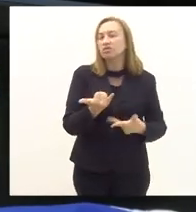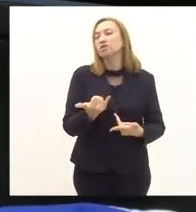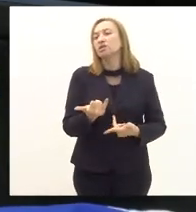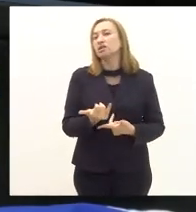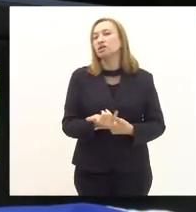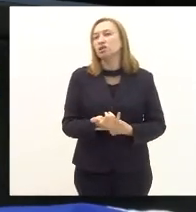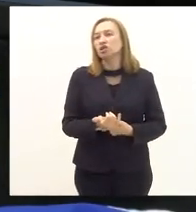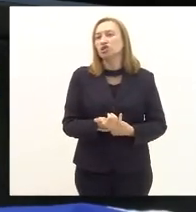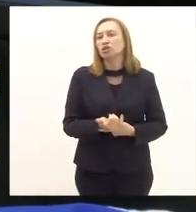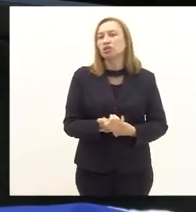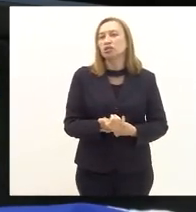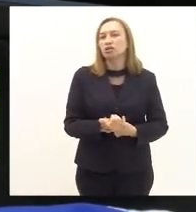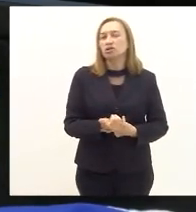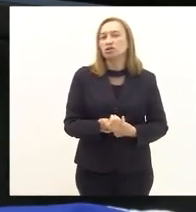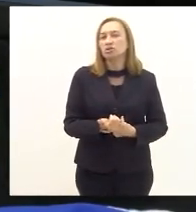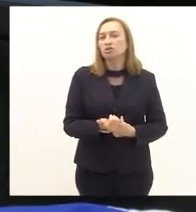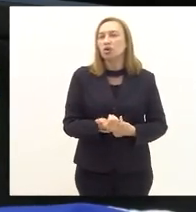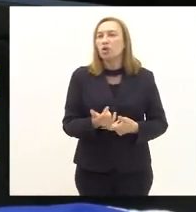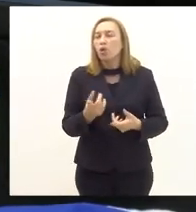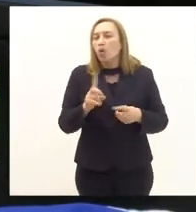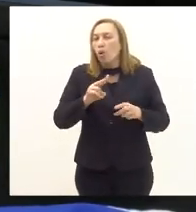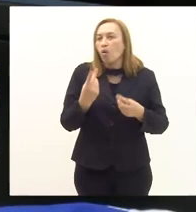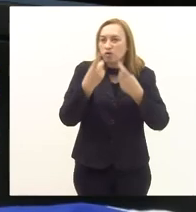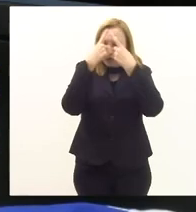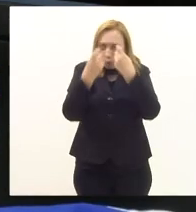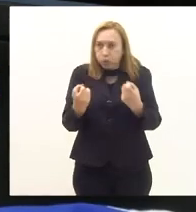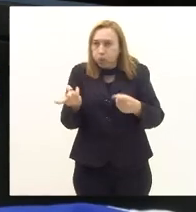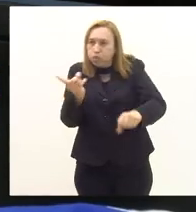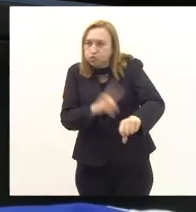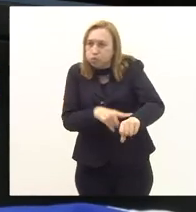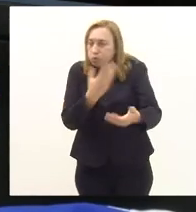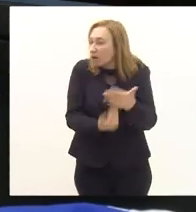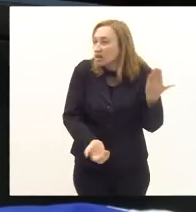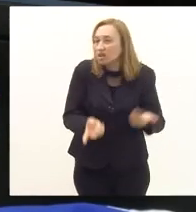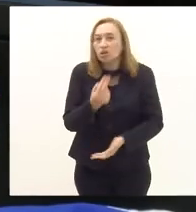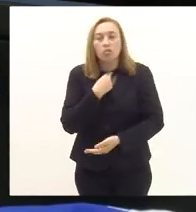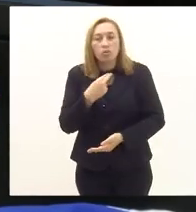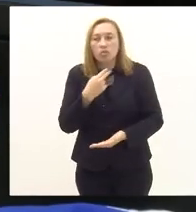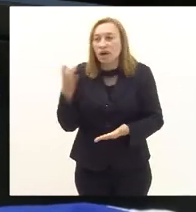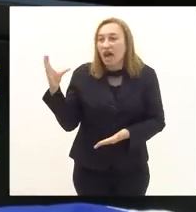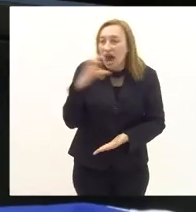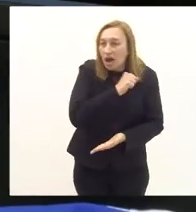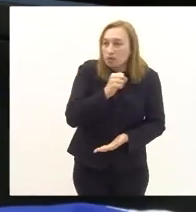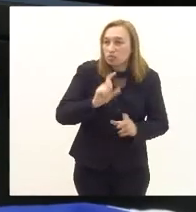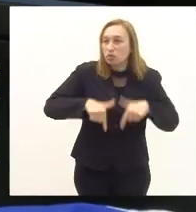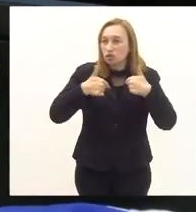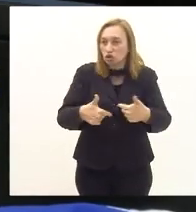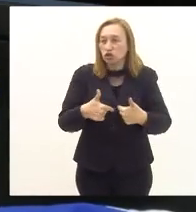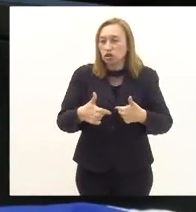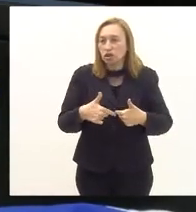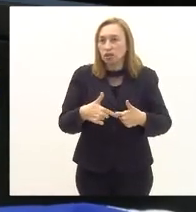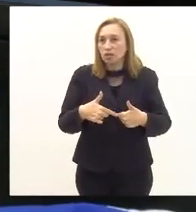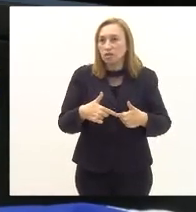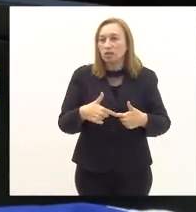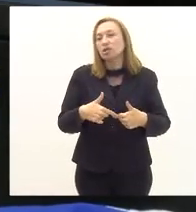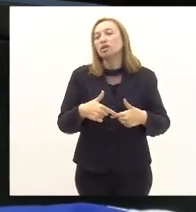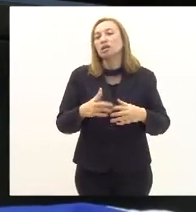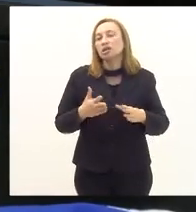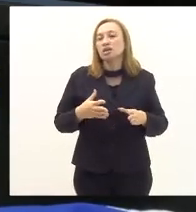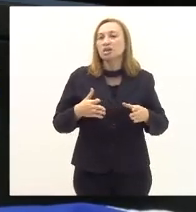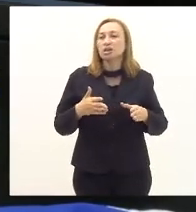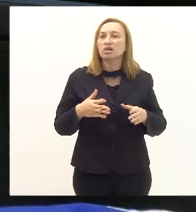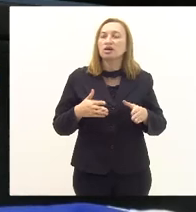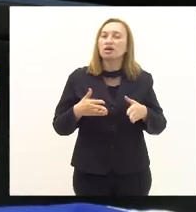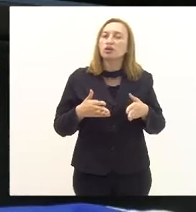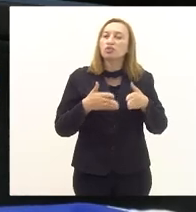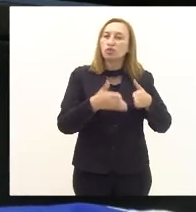discriminação ou violência, ela não tem tempo a perder, então, quanto mais rápido a gente acionar os órgãos competentes,